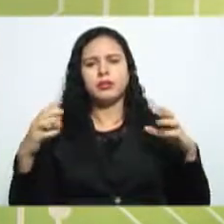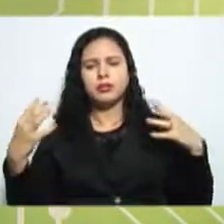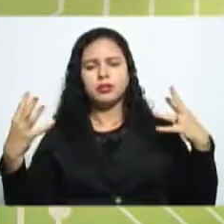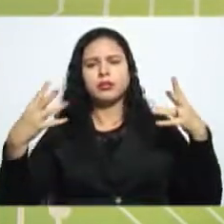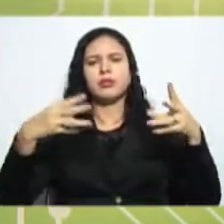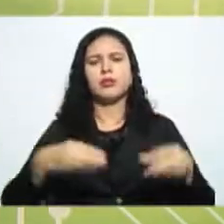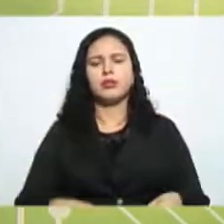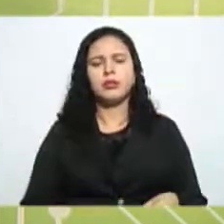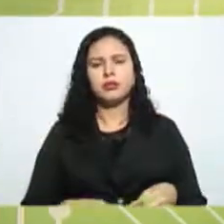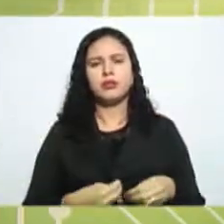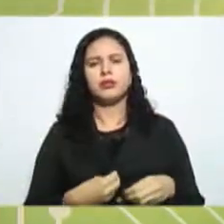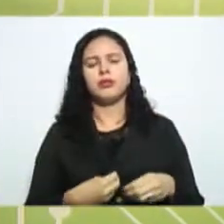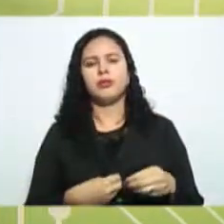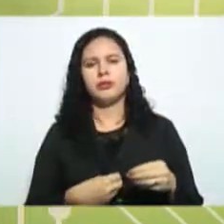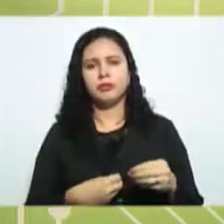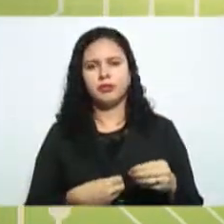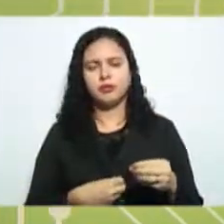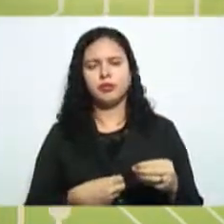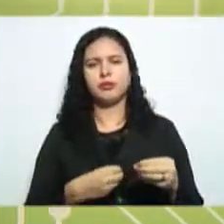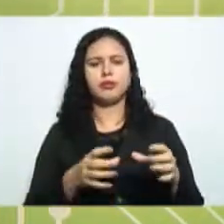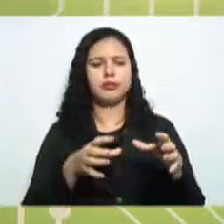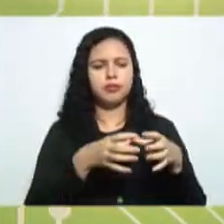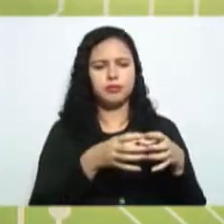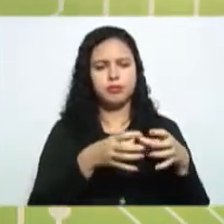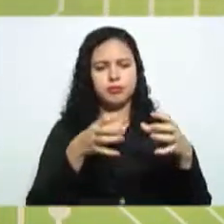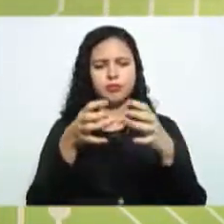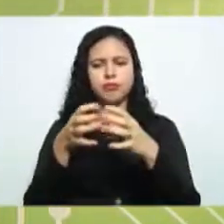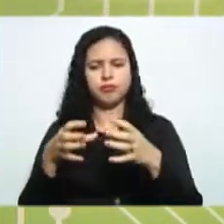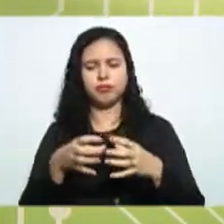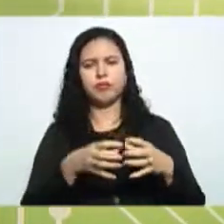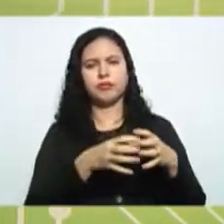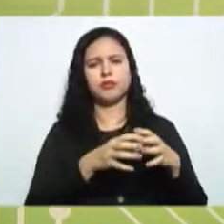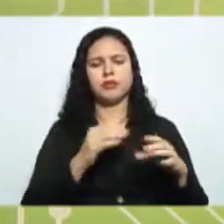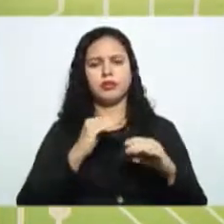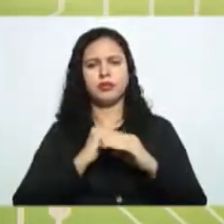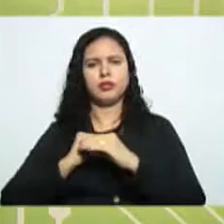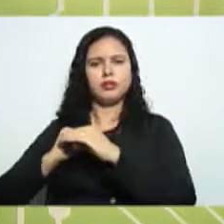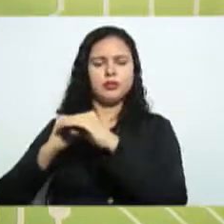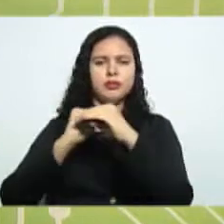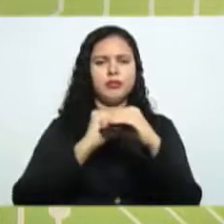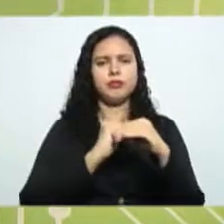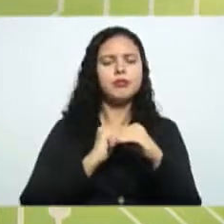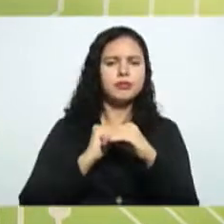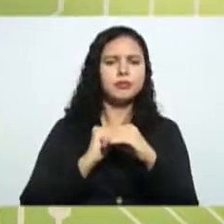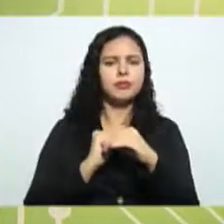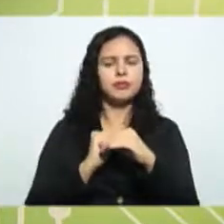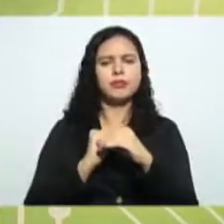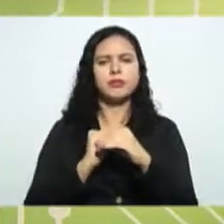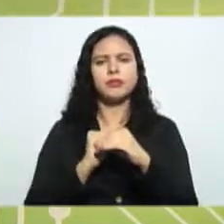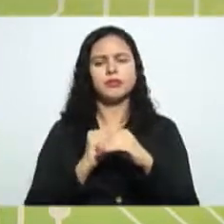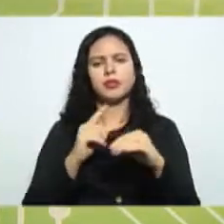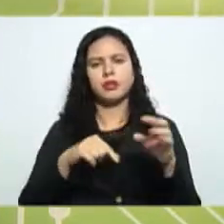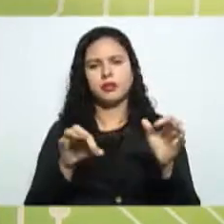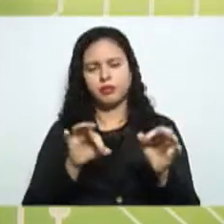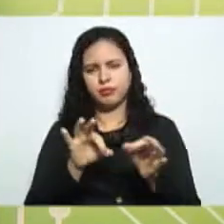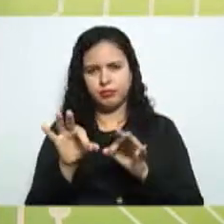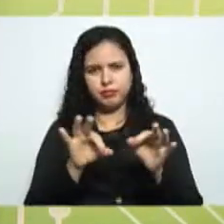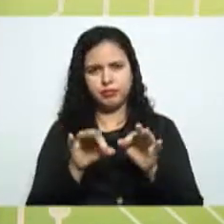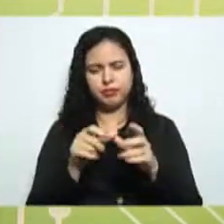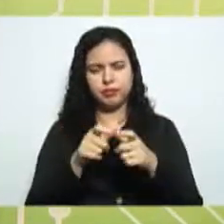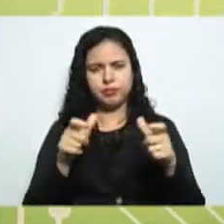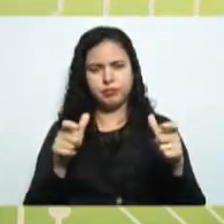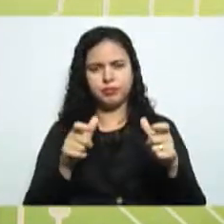os atores, ela não quer prejudicar um grupo, ela quer realmente diminuir as desigualdades. Então ela tem um planejamento